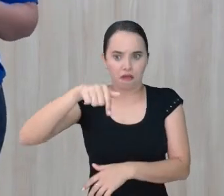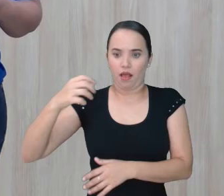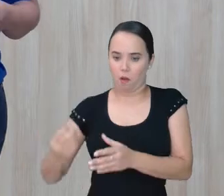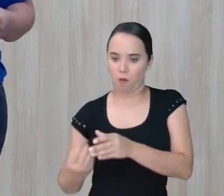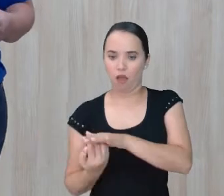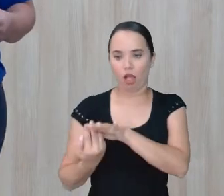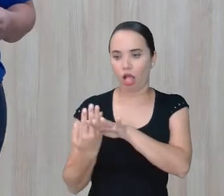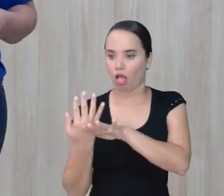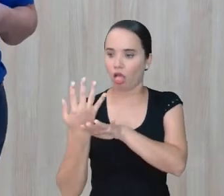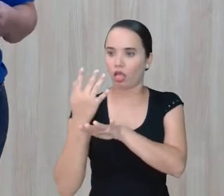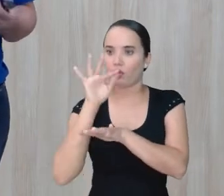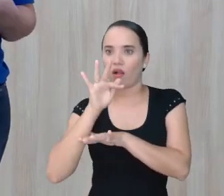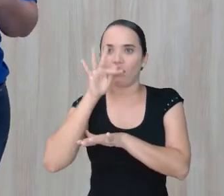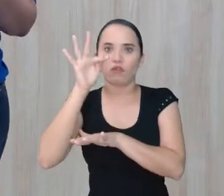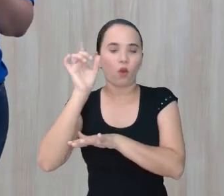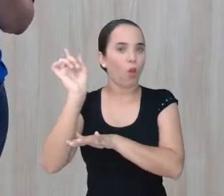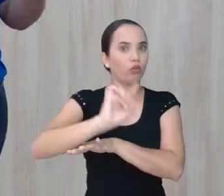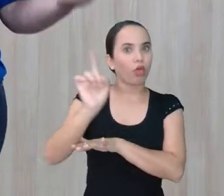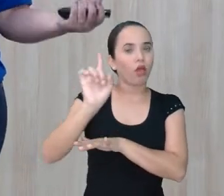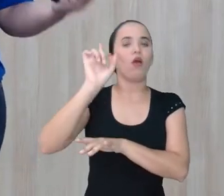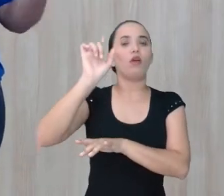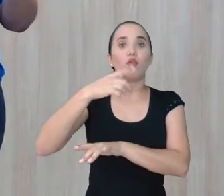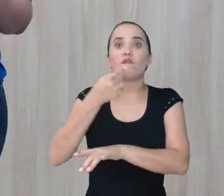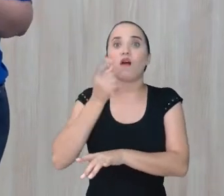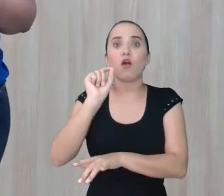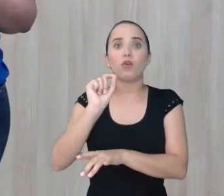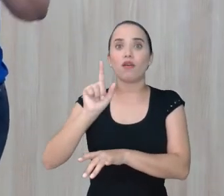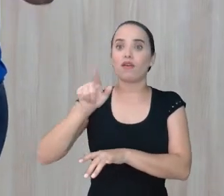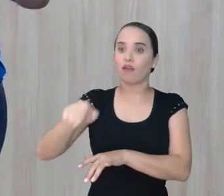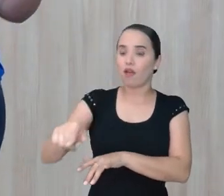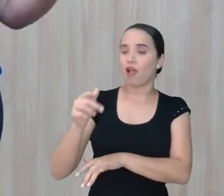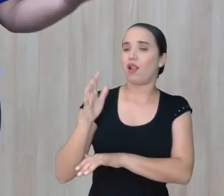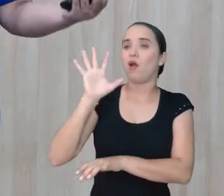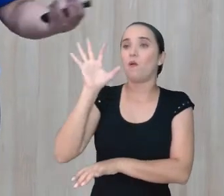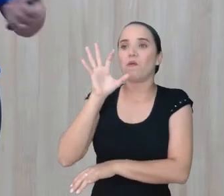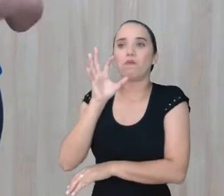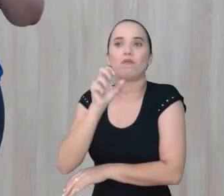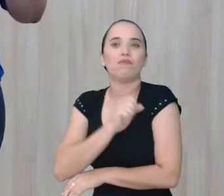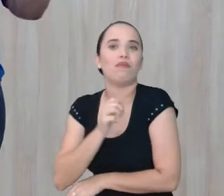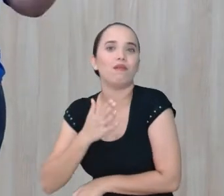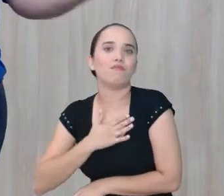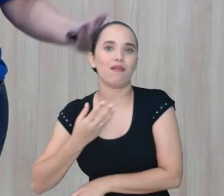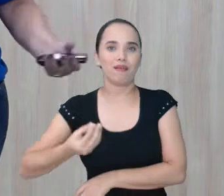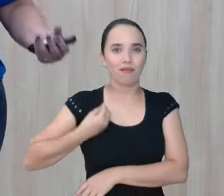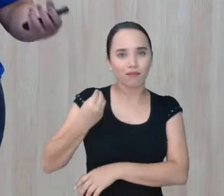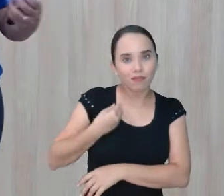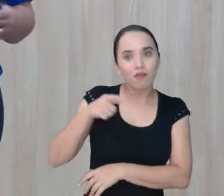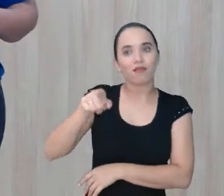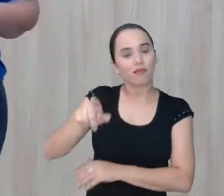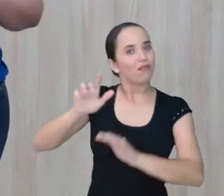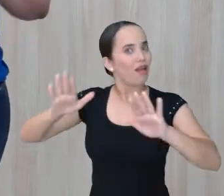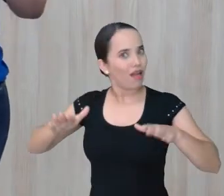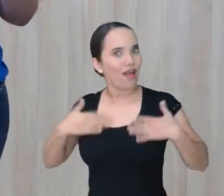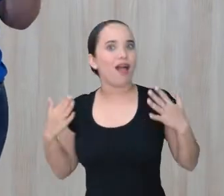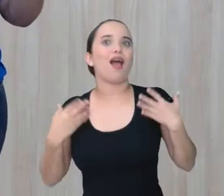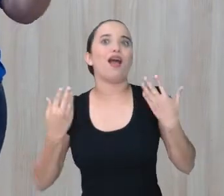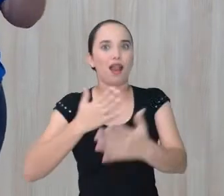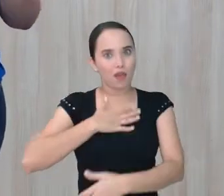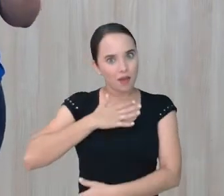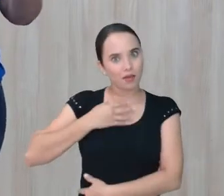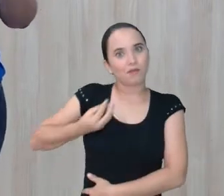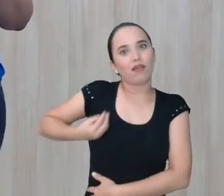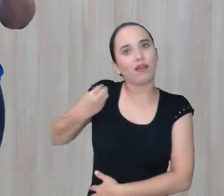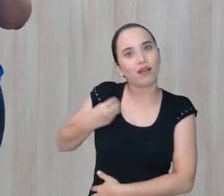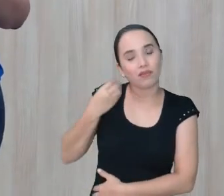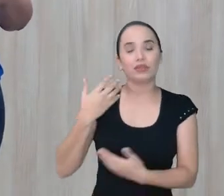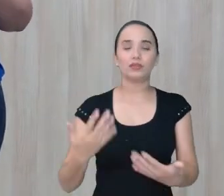enfim. Mas eu estou dizendo que ela é o amor da minha vida, que ela alegra a minha vida. Vai